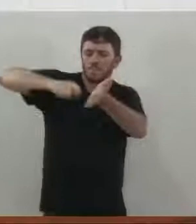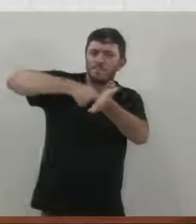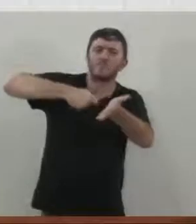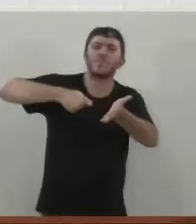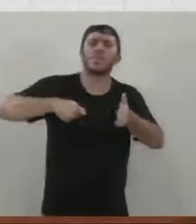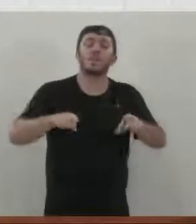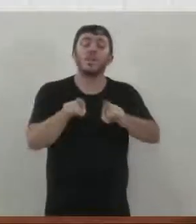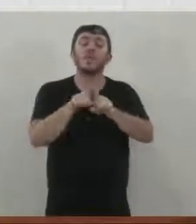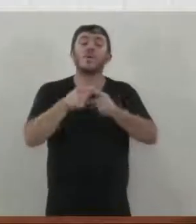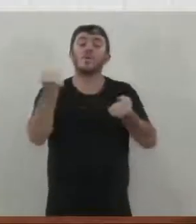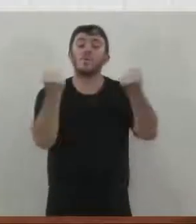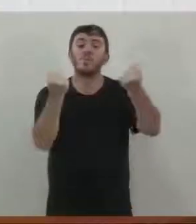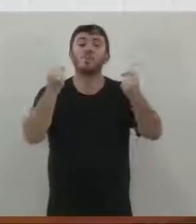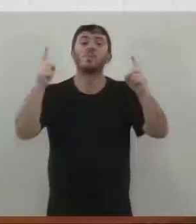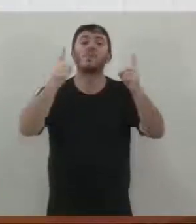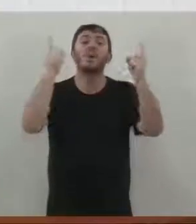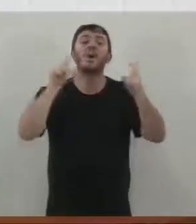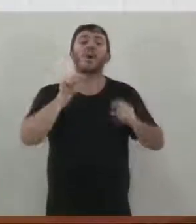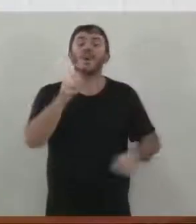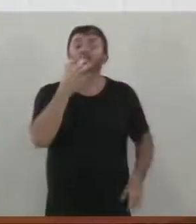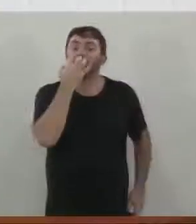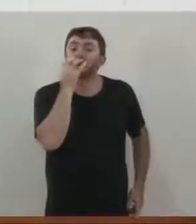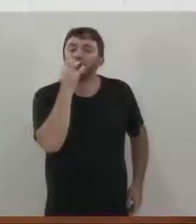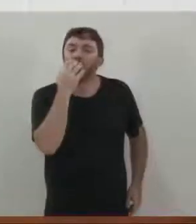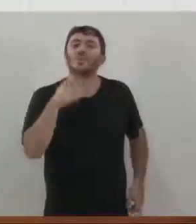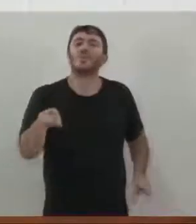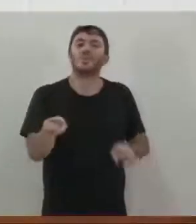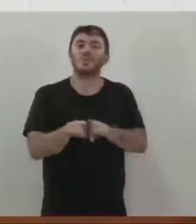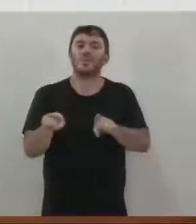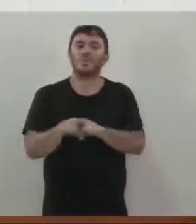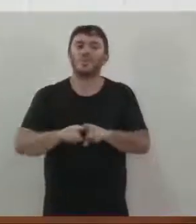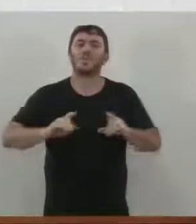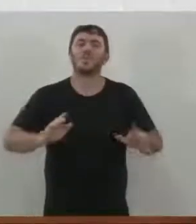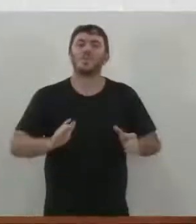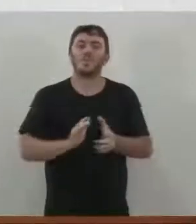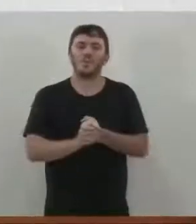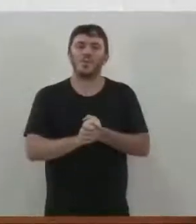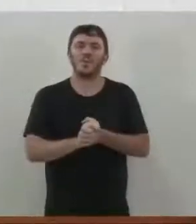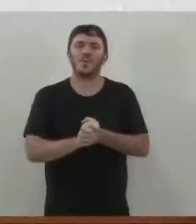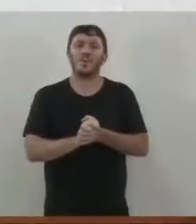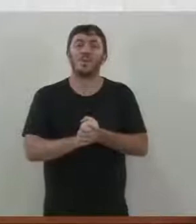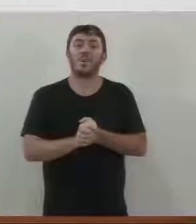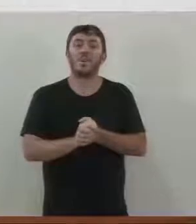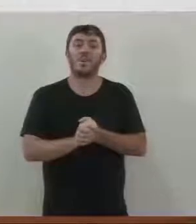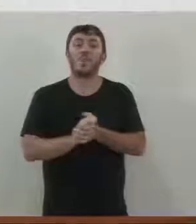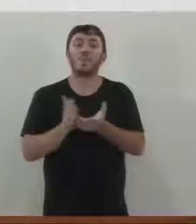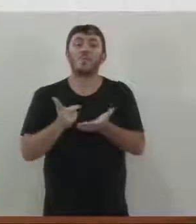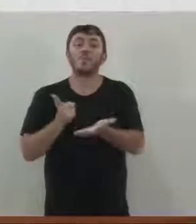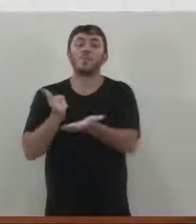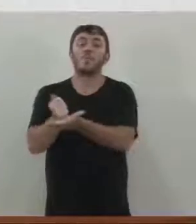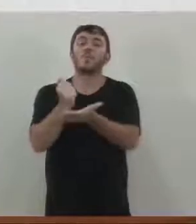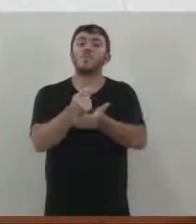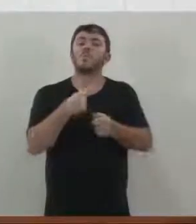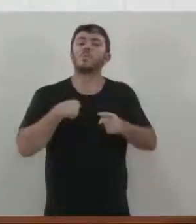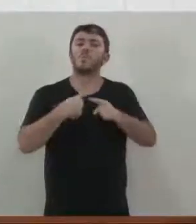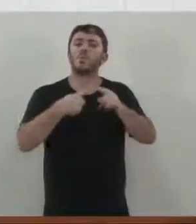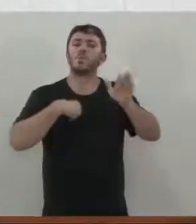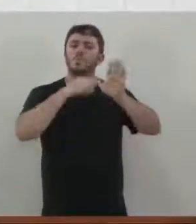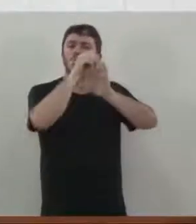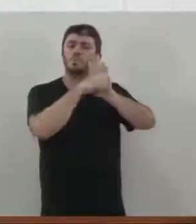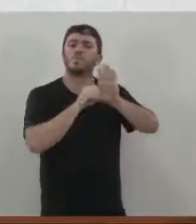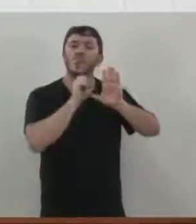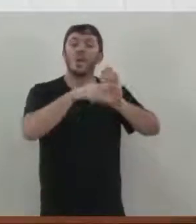foram através de apontamento, só para concluir, senhor presidente, a compra foi realizada através de apontamento de